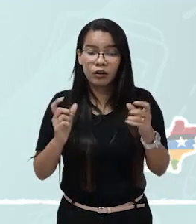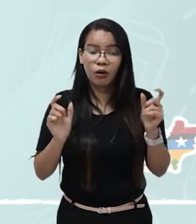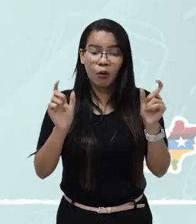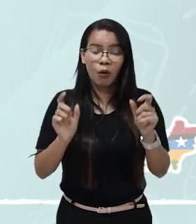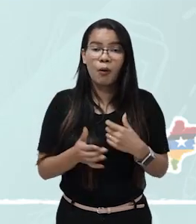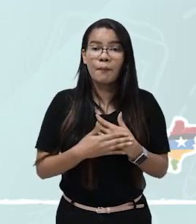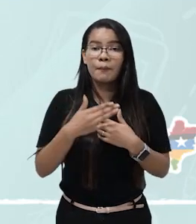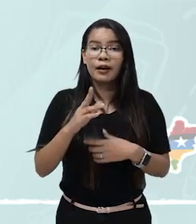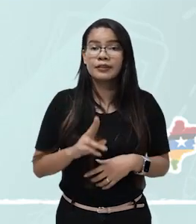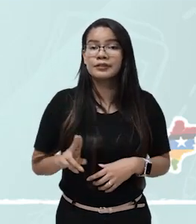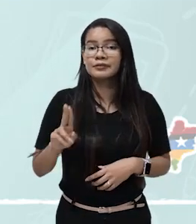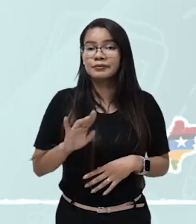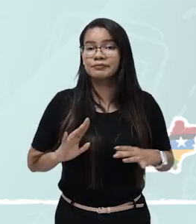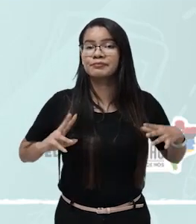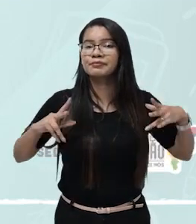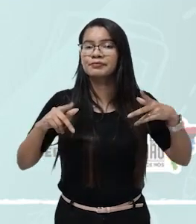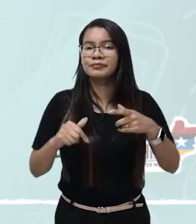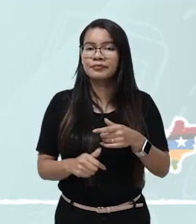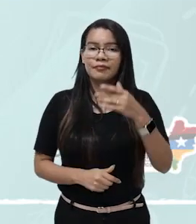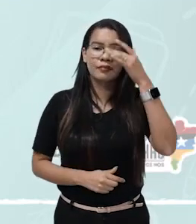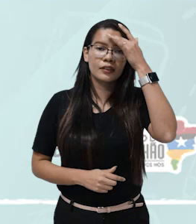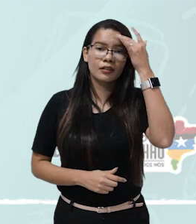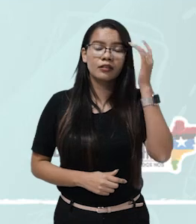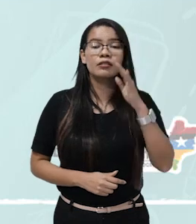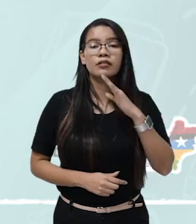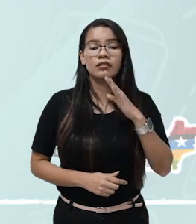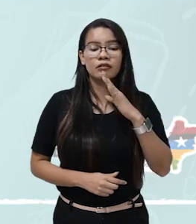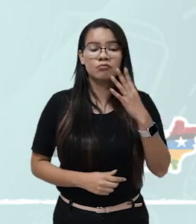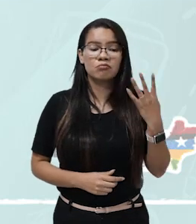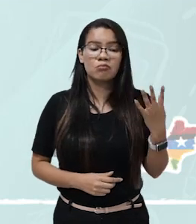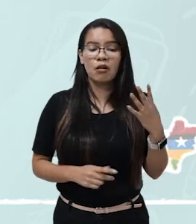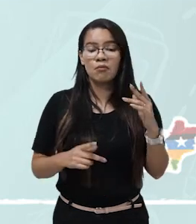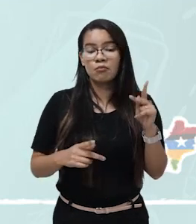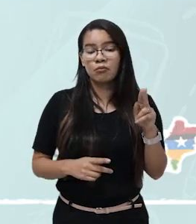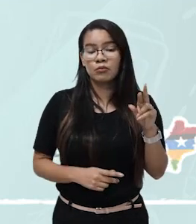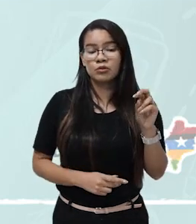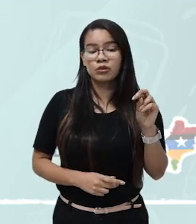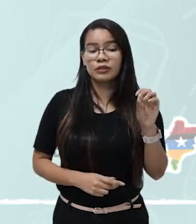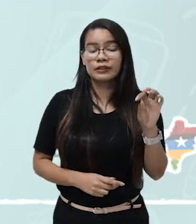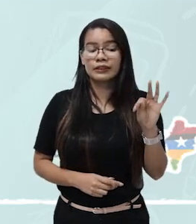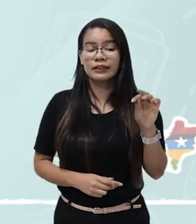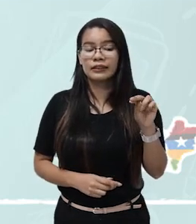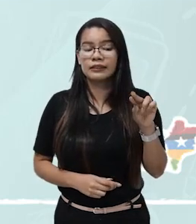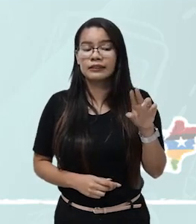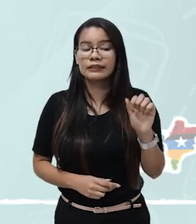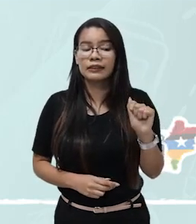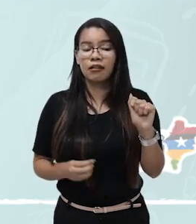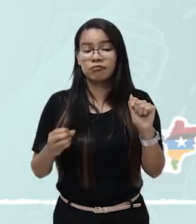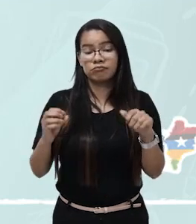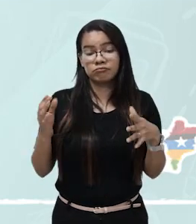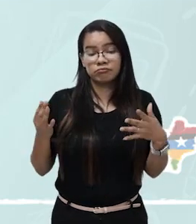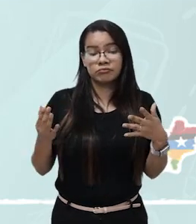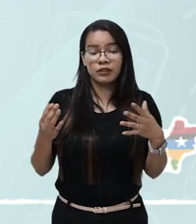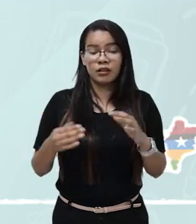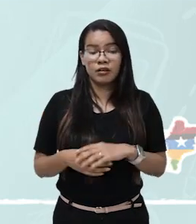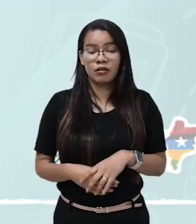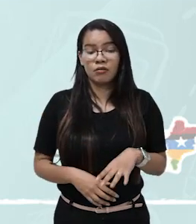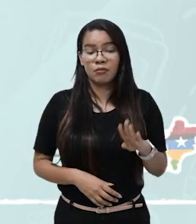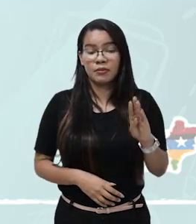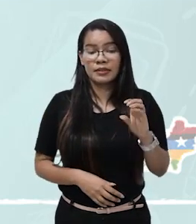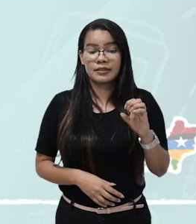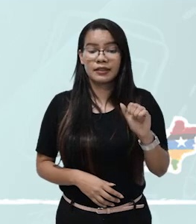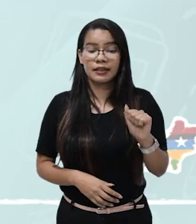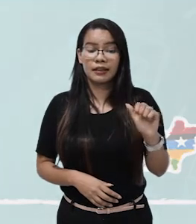mais utilizados, o que todo mundo conhece. Tá aqui uma proteína, tá aqui uma creatina, tá aqui um